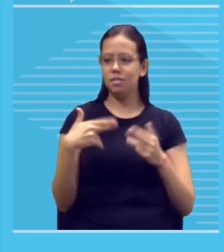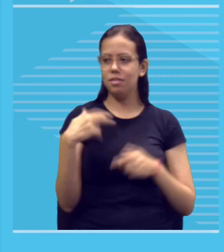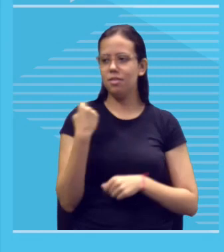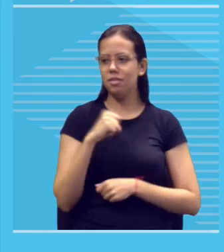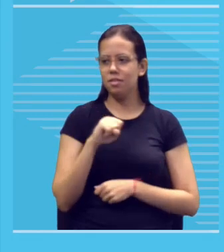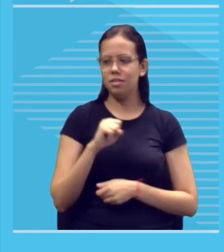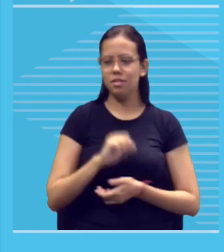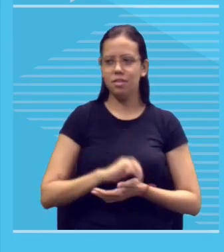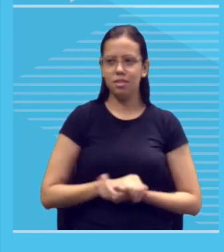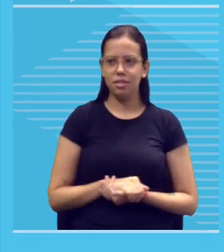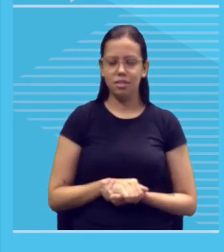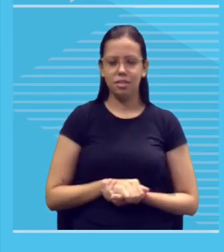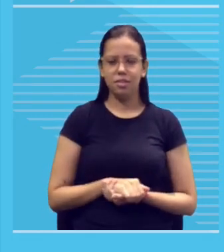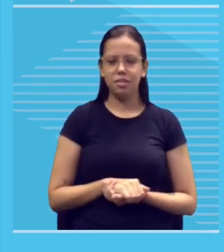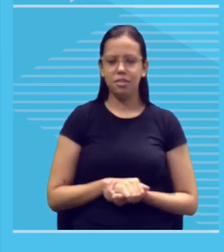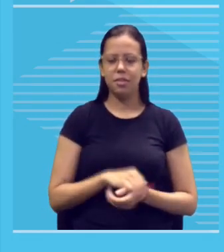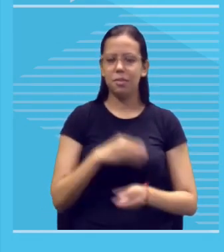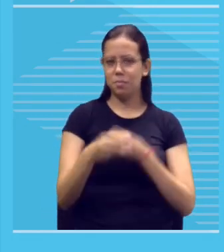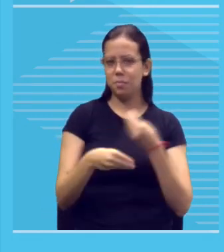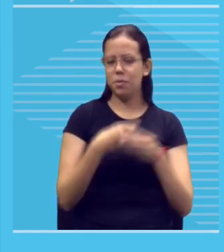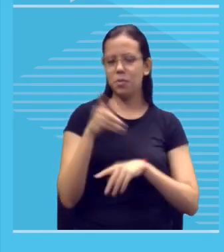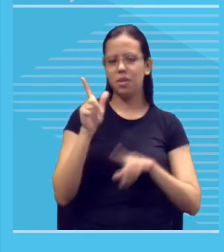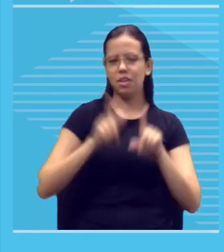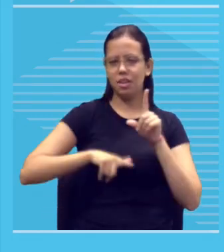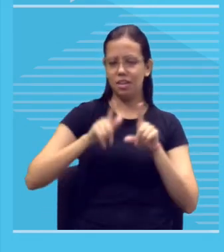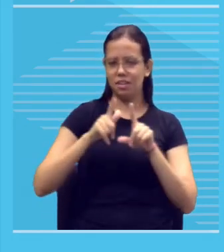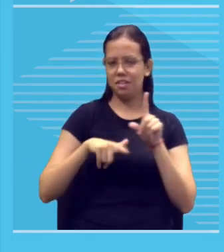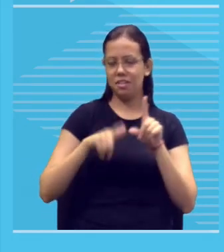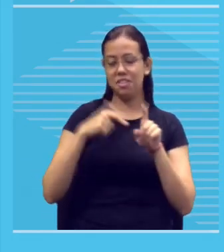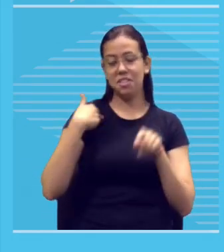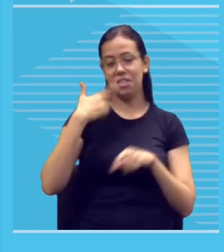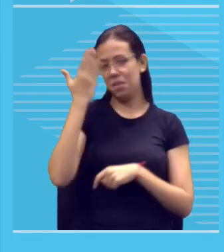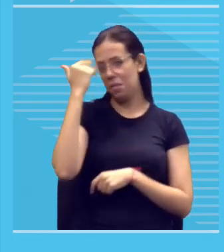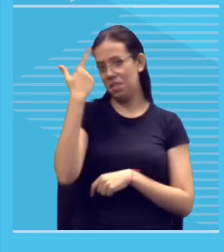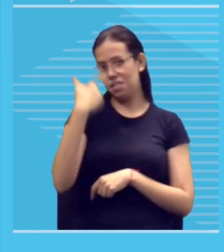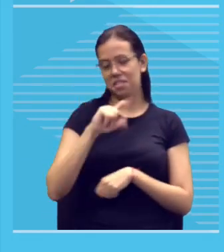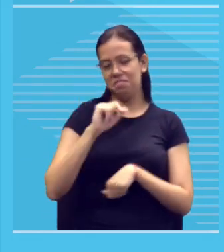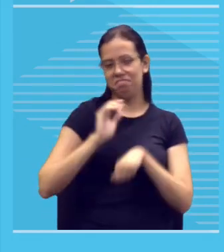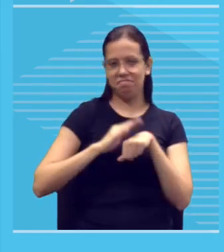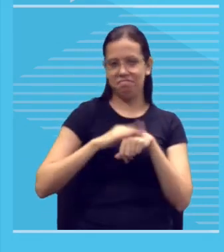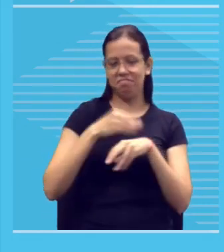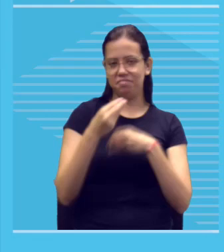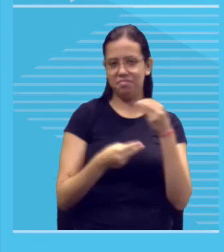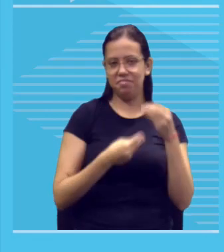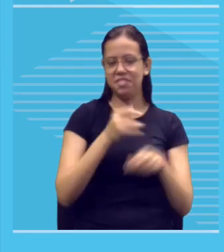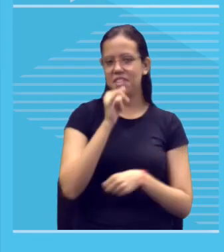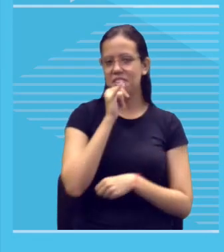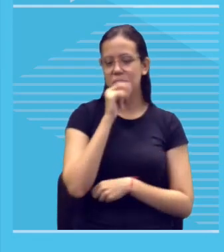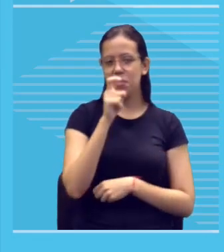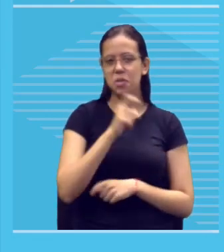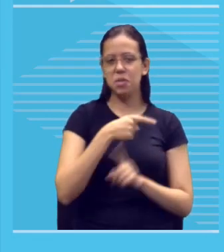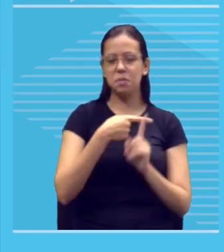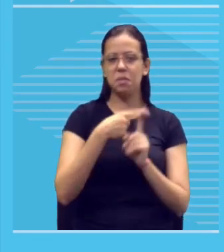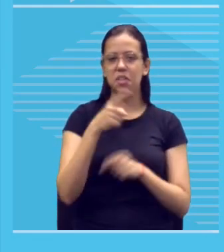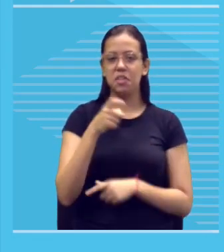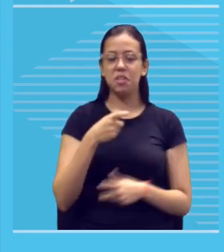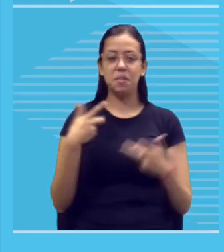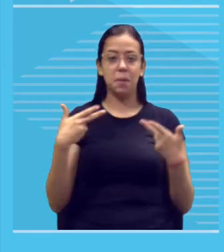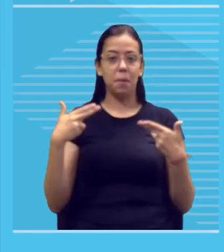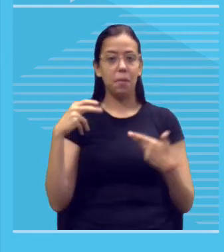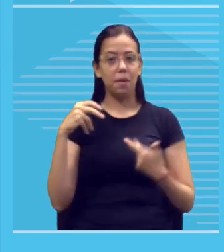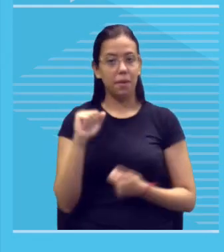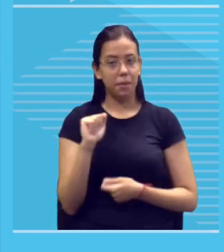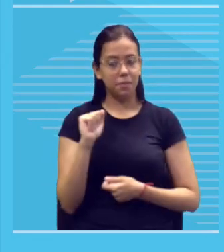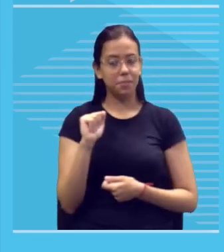aí colocaram as letras né não sei quem x + x = a